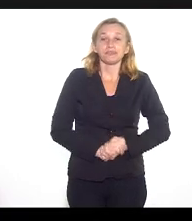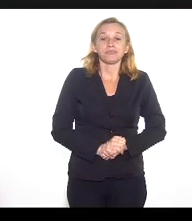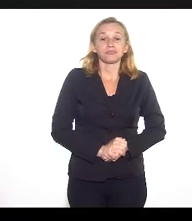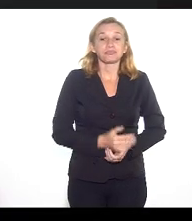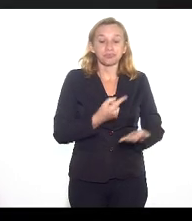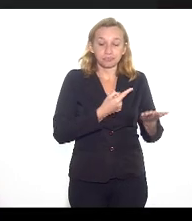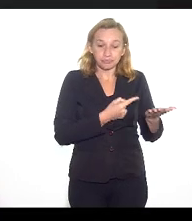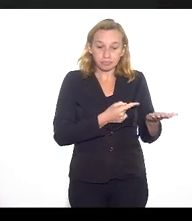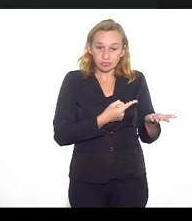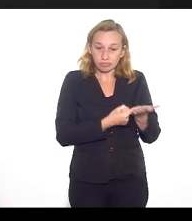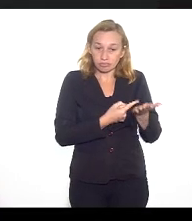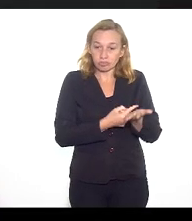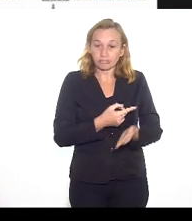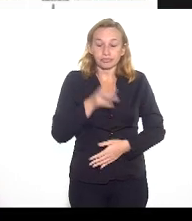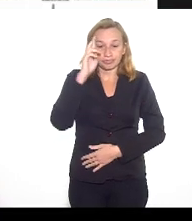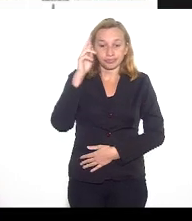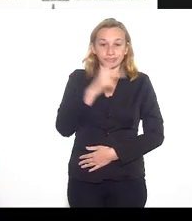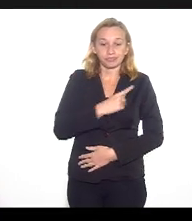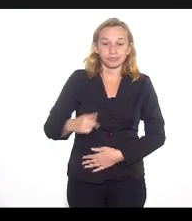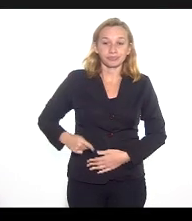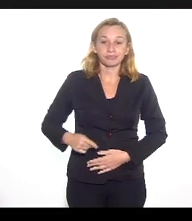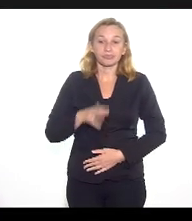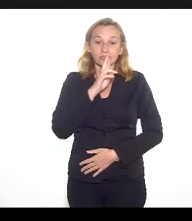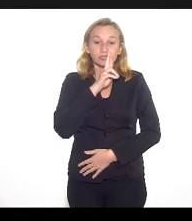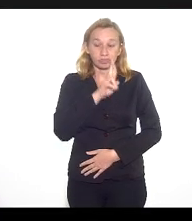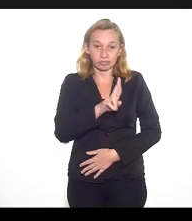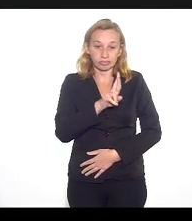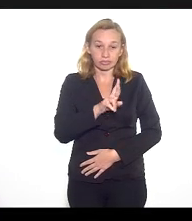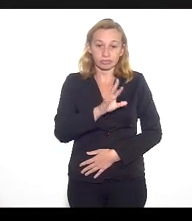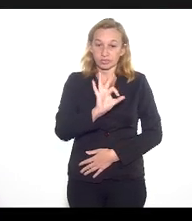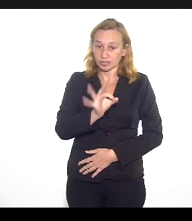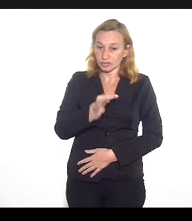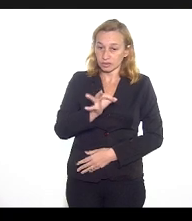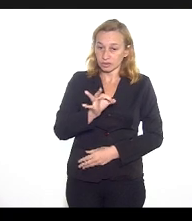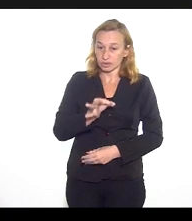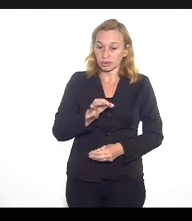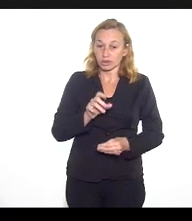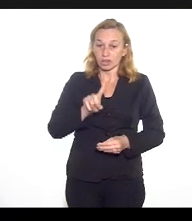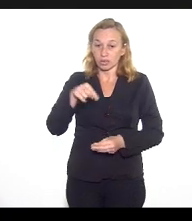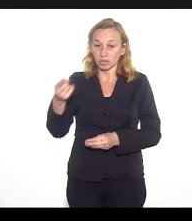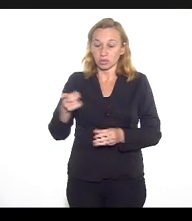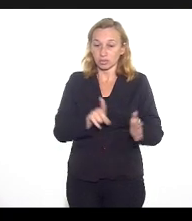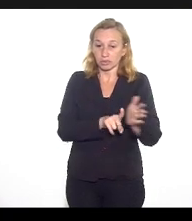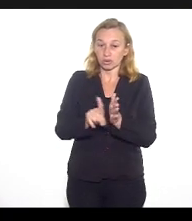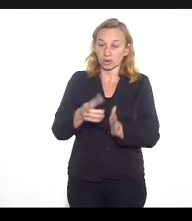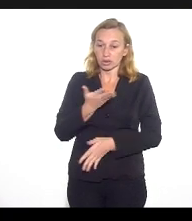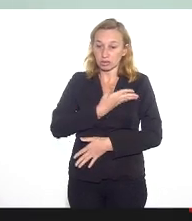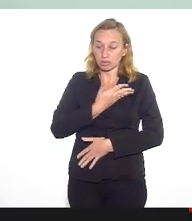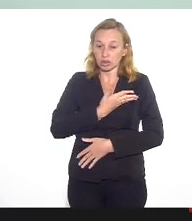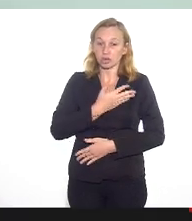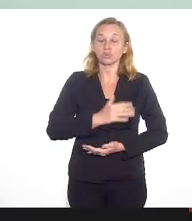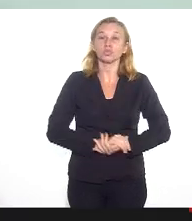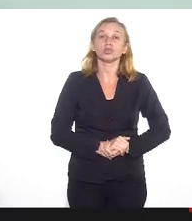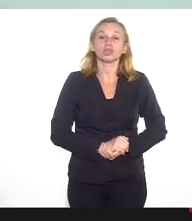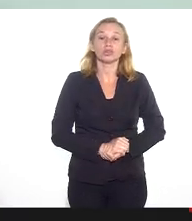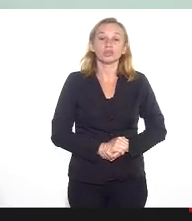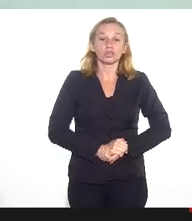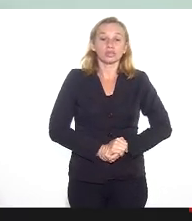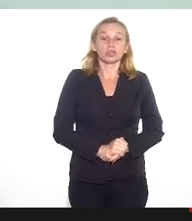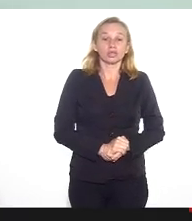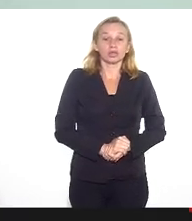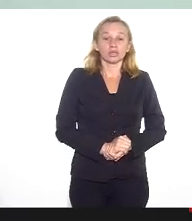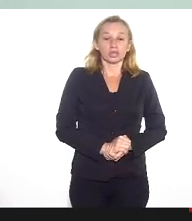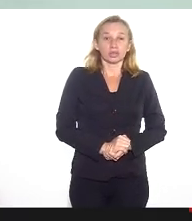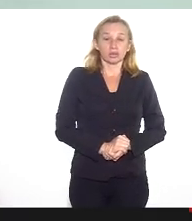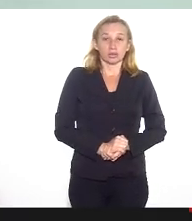ajudar aqui, presidente. Eu vou responder e, eventualmente, passar uma das perguntas para os meus colegas, já que eles estão direcionados. Eu queria